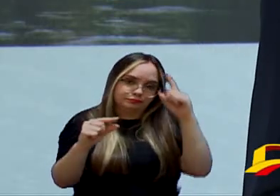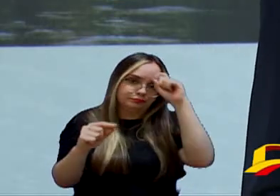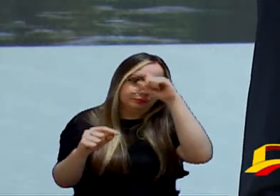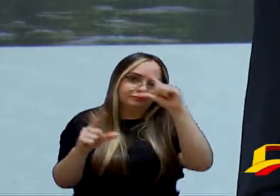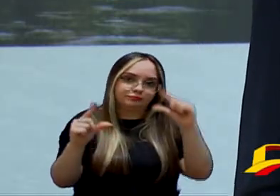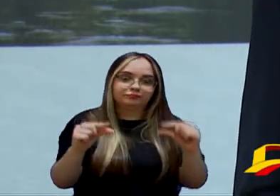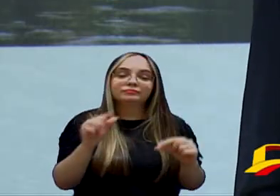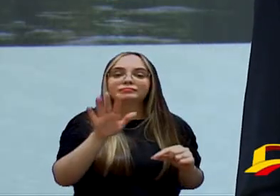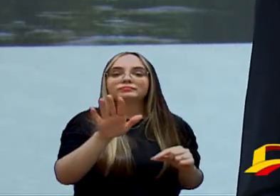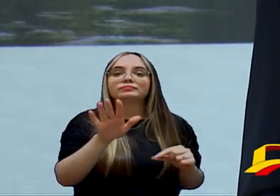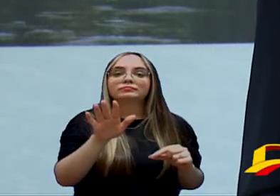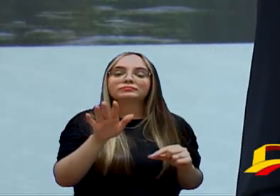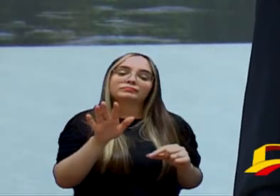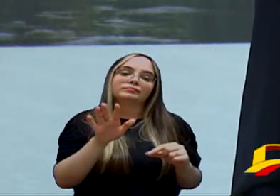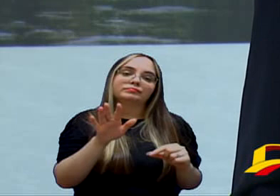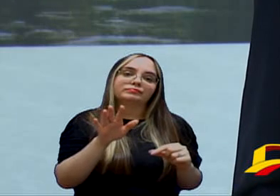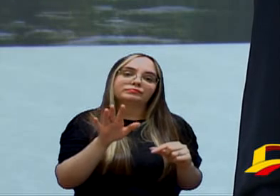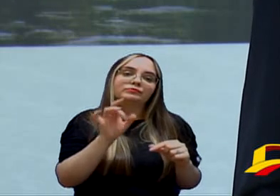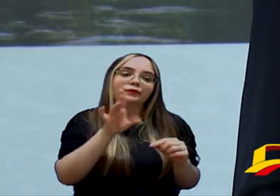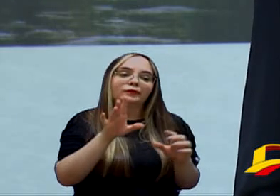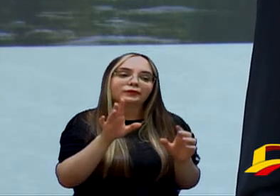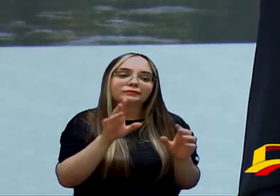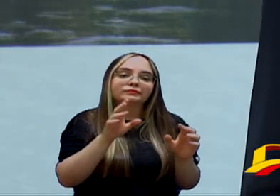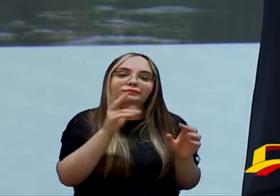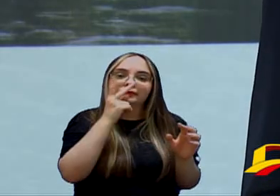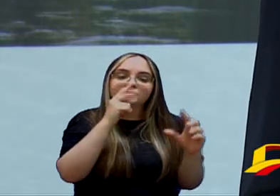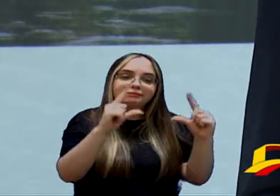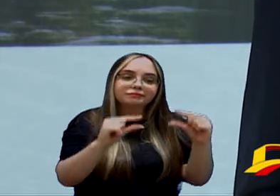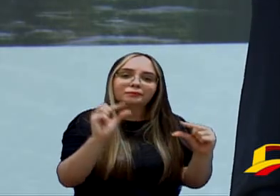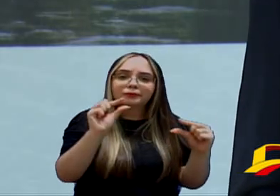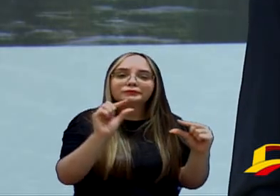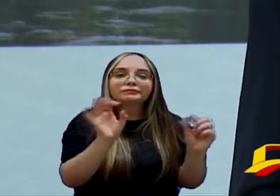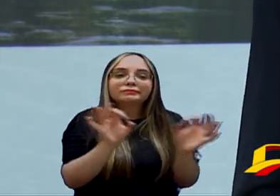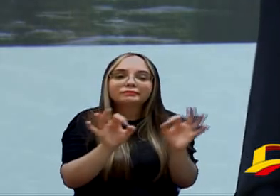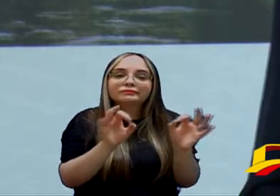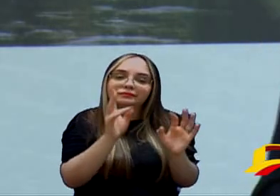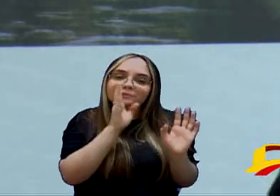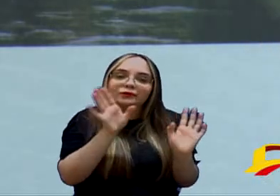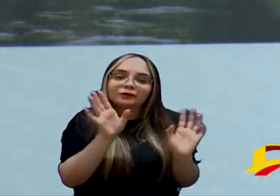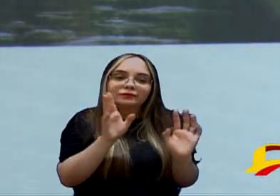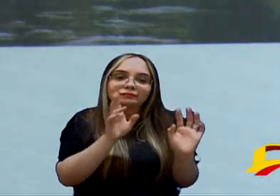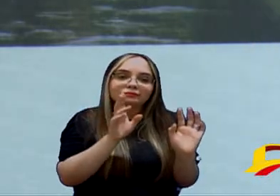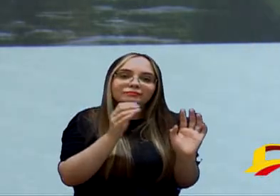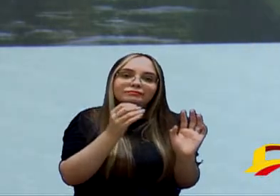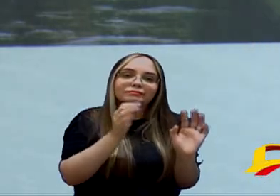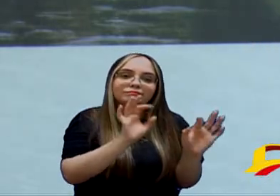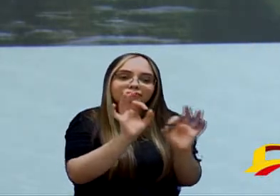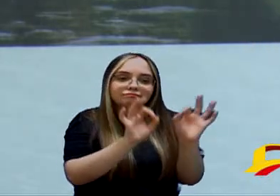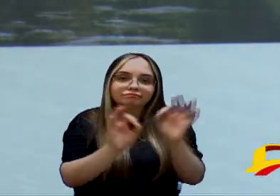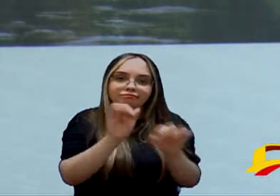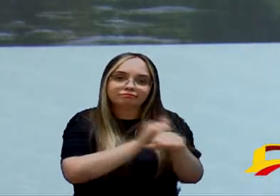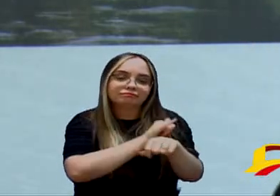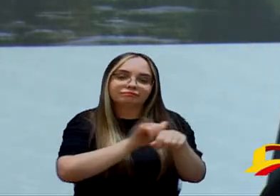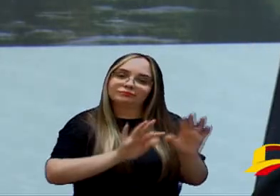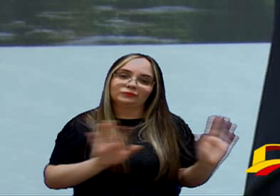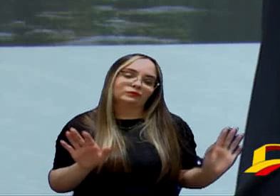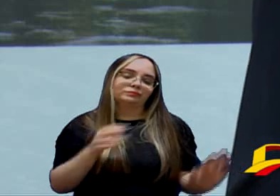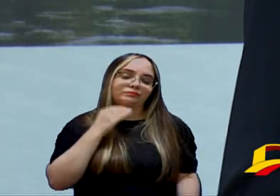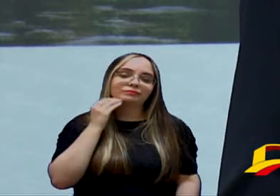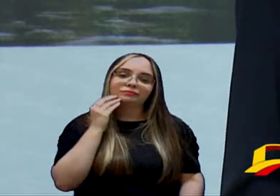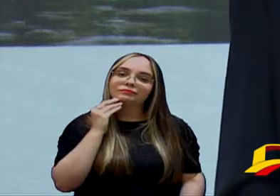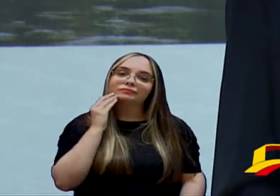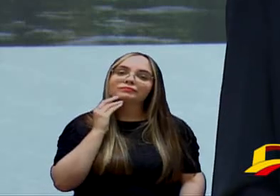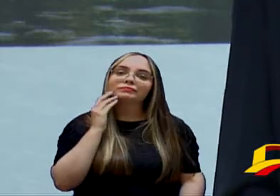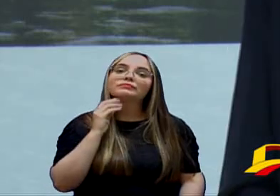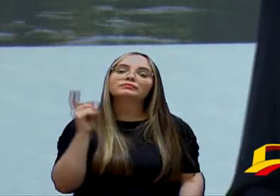Mas foi paliativo ele enquanto não se fizer algo ali sério Vereador simula também quer acompanhado ali